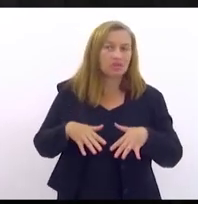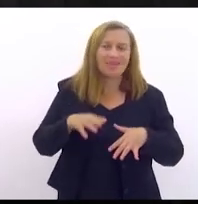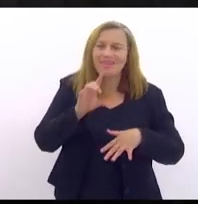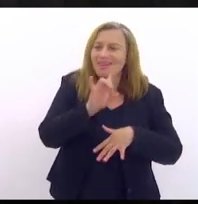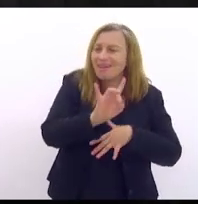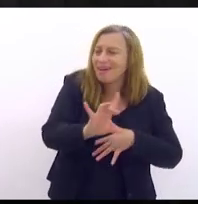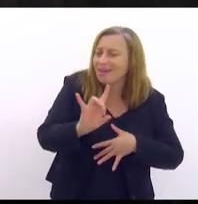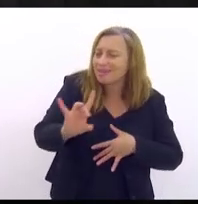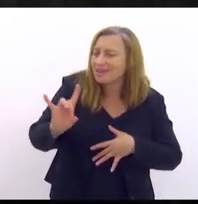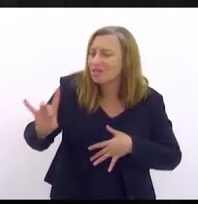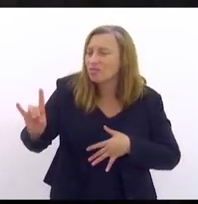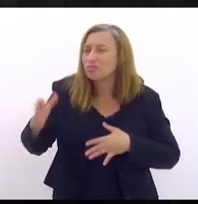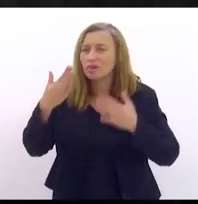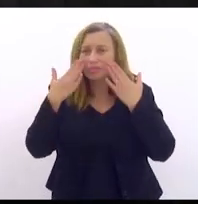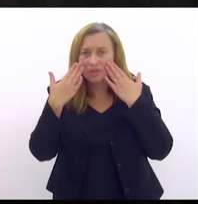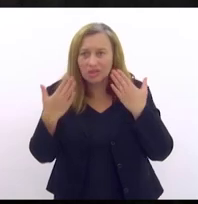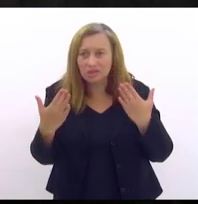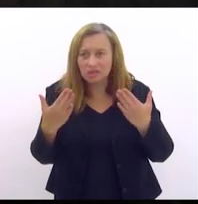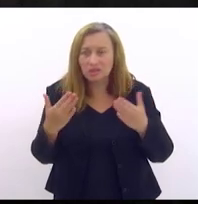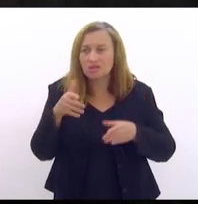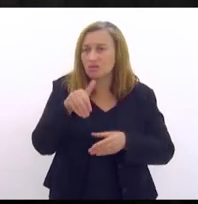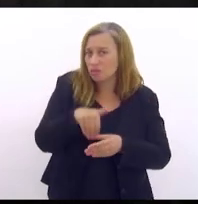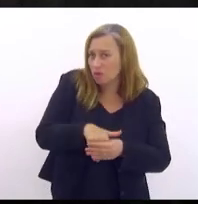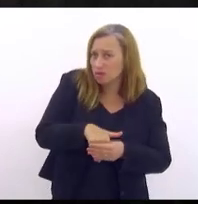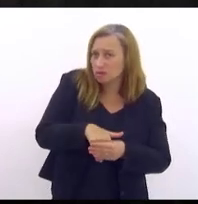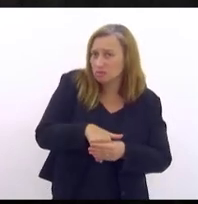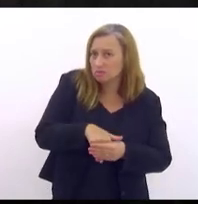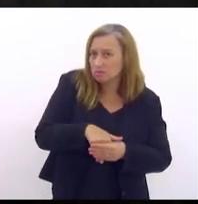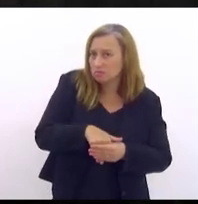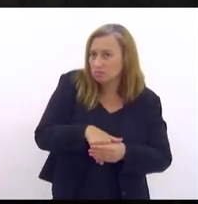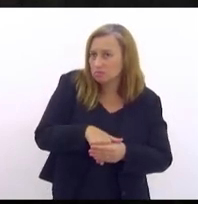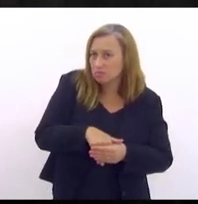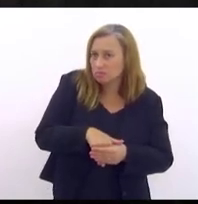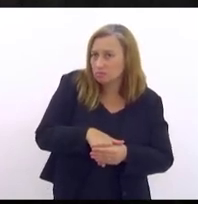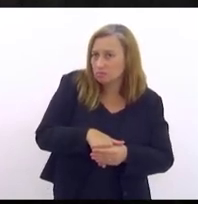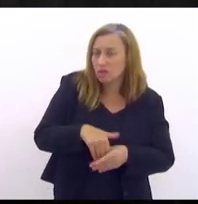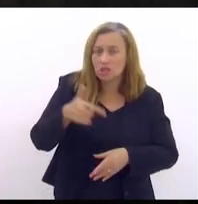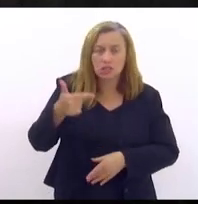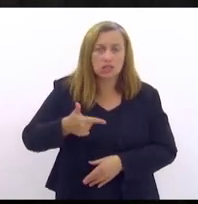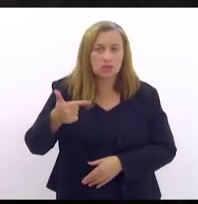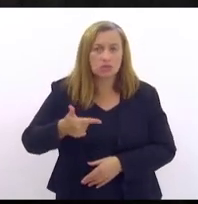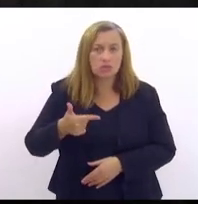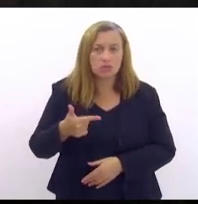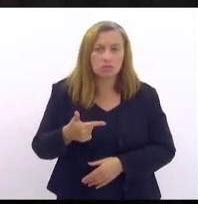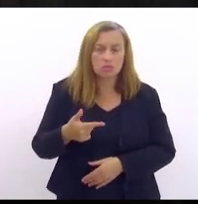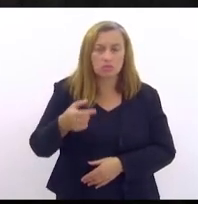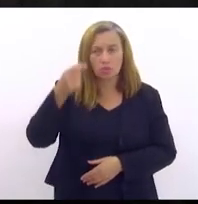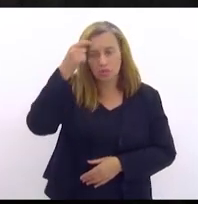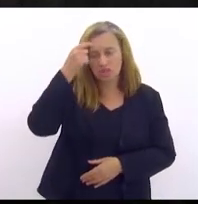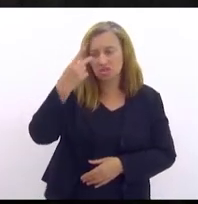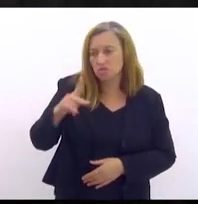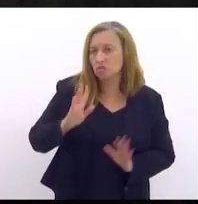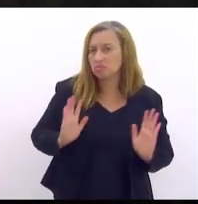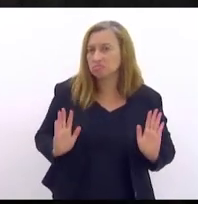um apresenta e vota segundo a sua consciência.